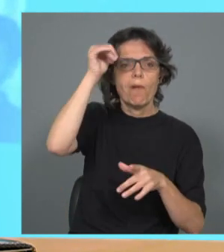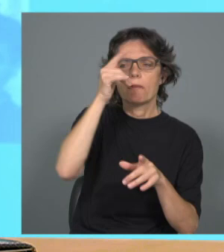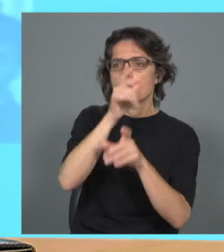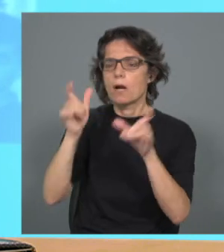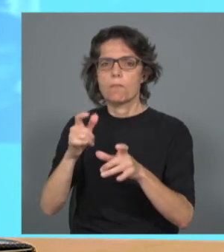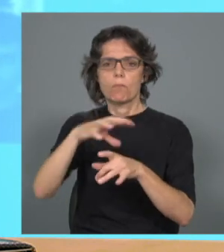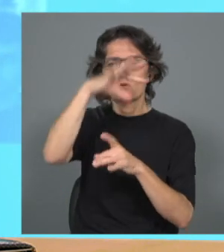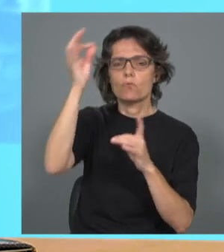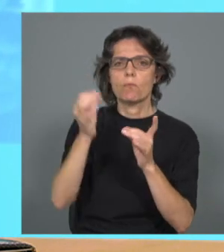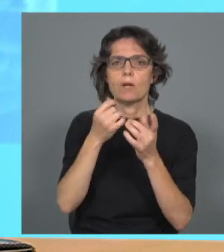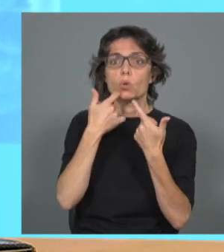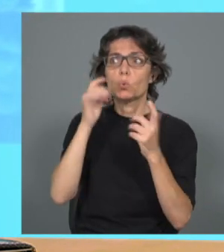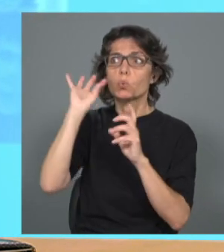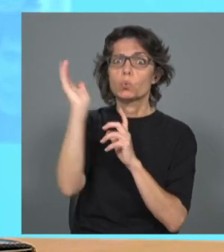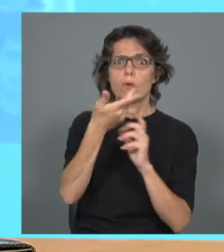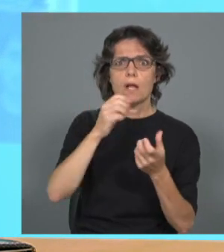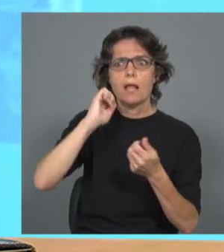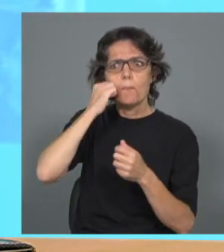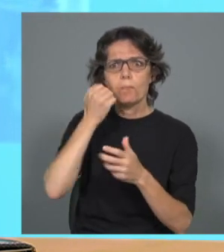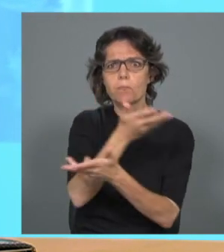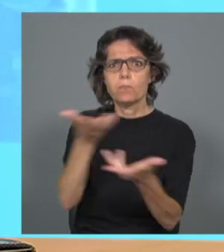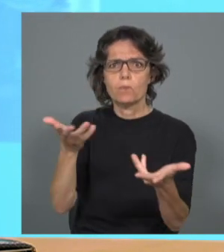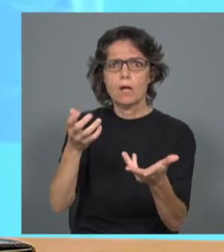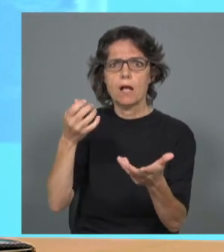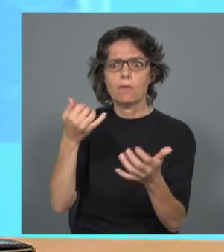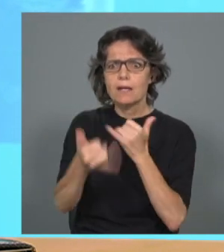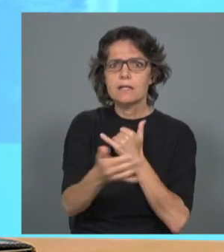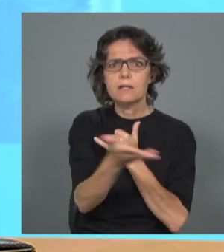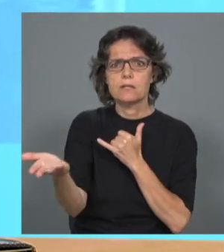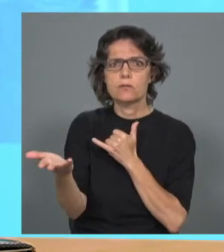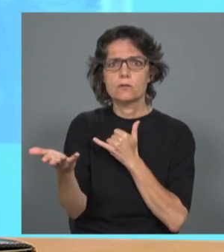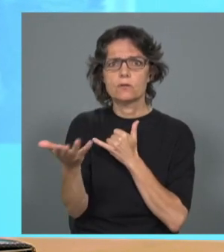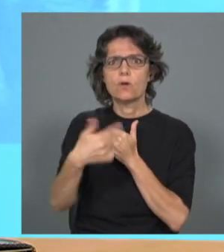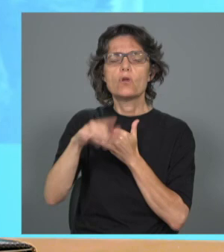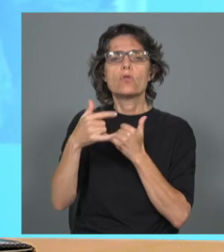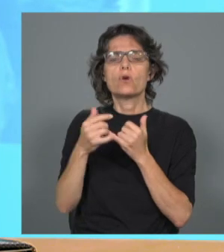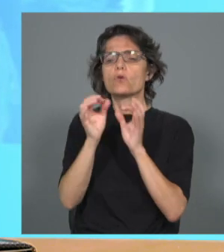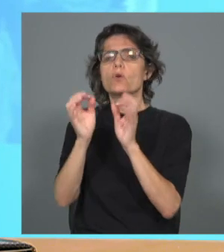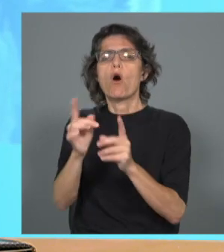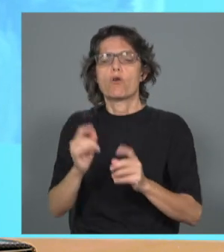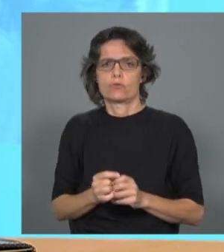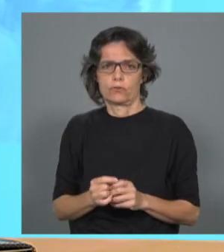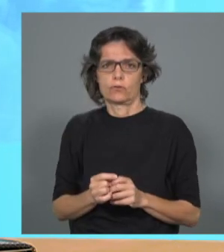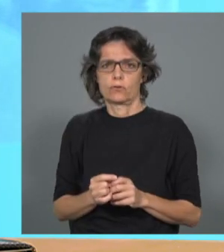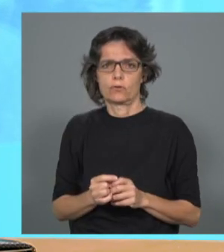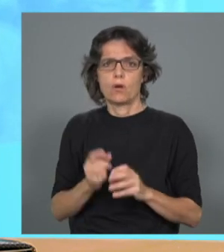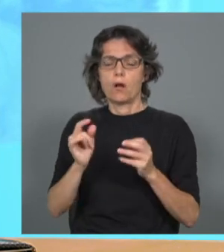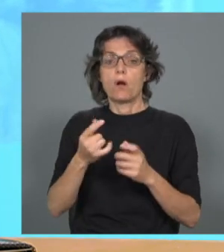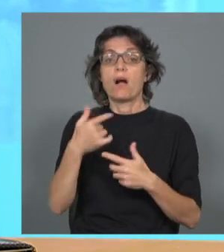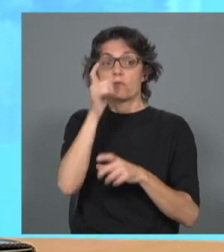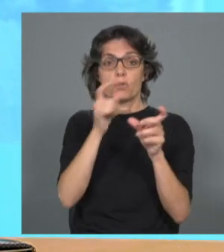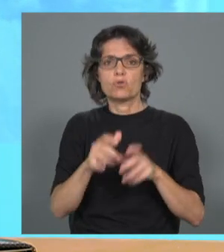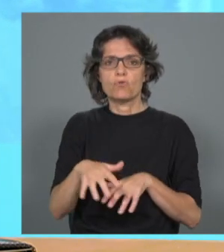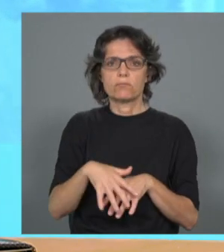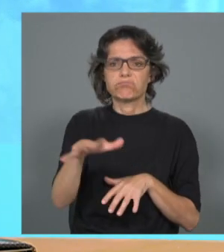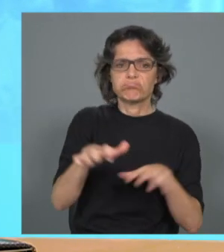Mas nós não podemos ver apenas nessa perspectiva. Se nós estamos a construir uma ecologia, por exemplo, do medo. Não é? Ou do egoísmo,